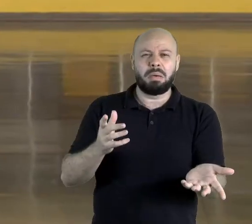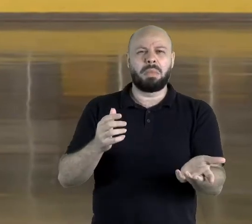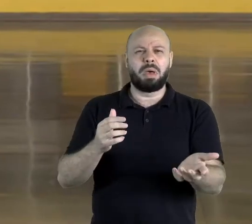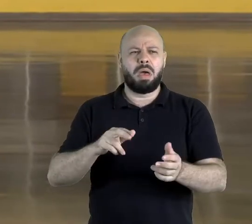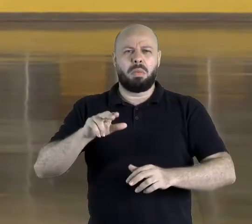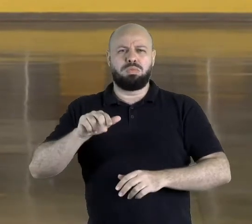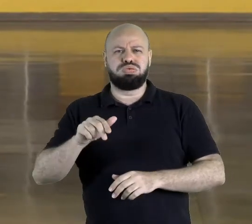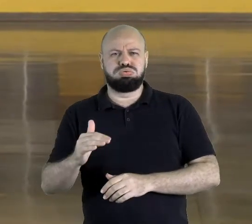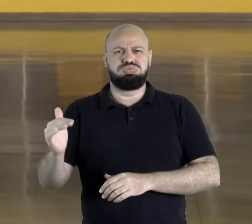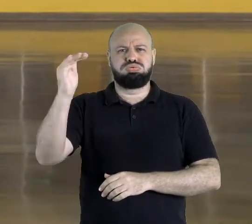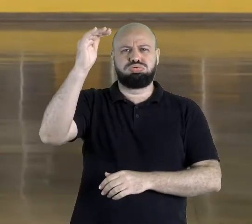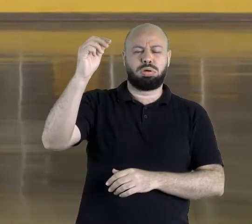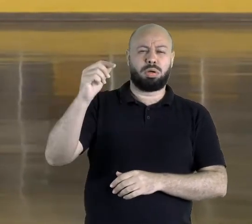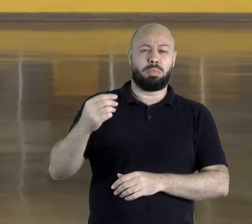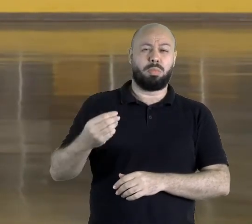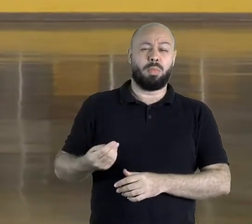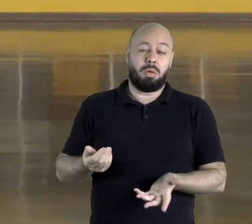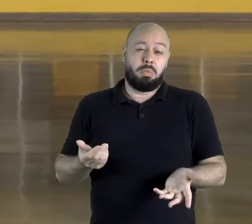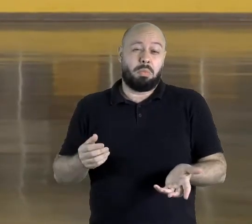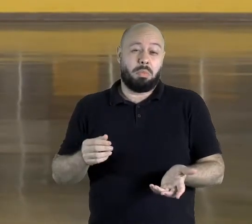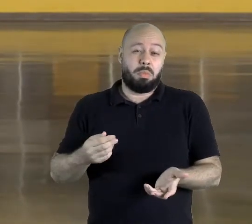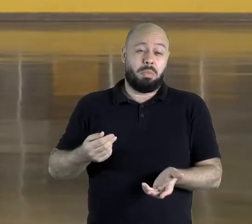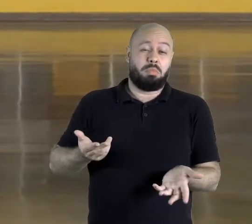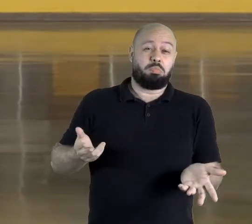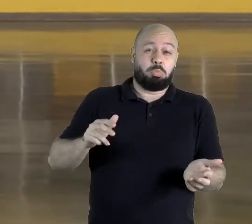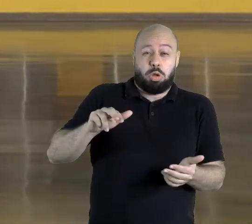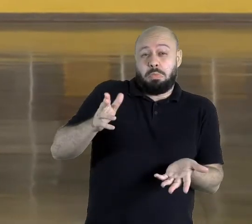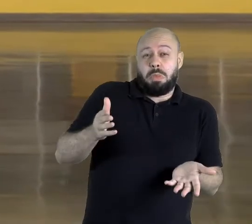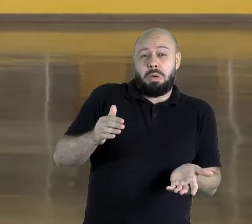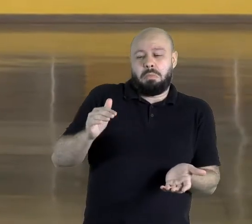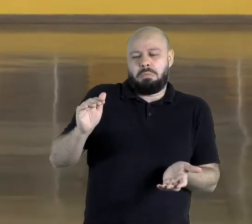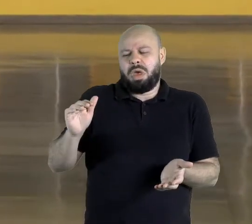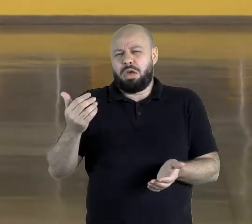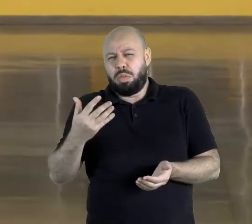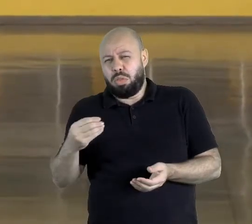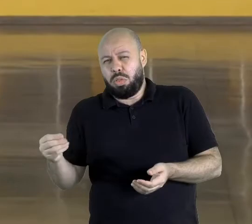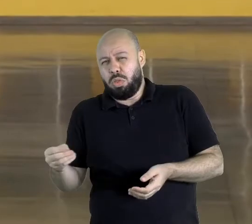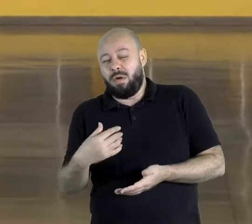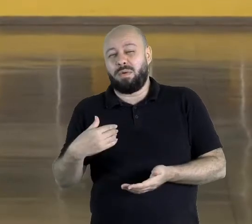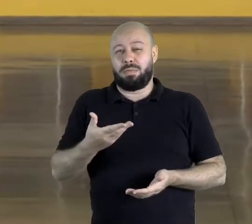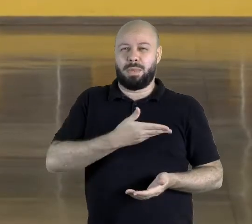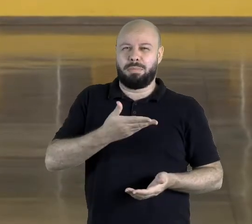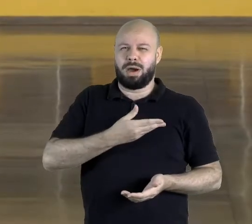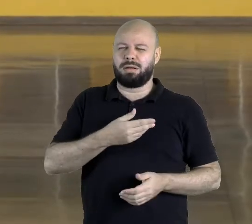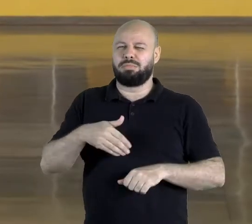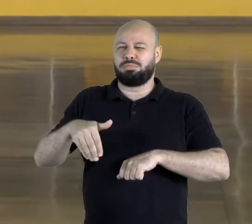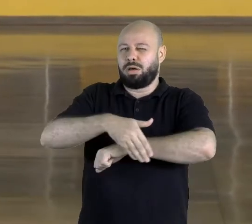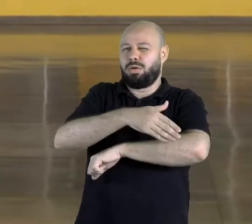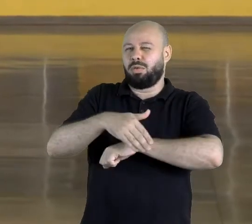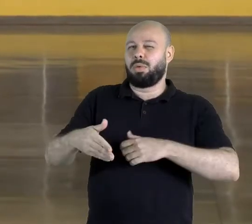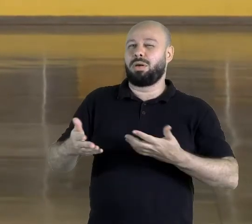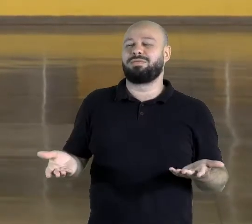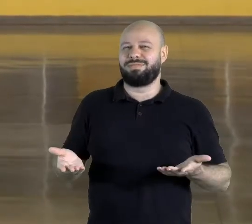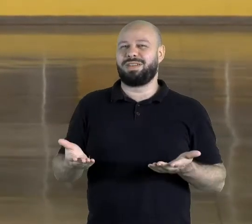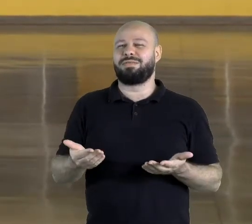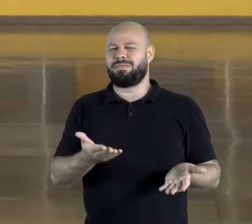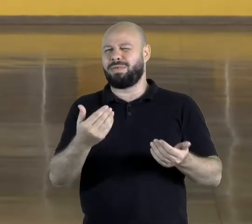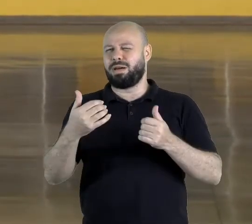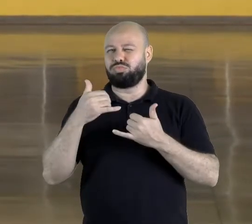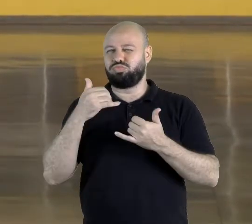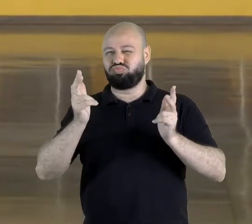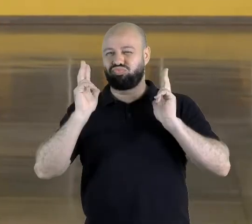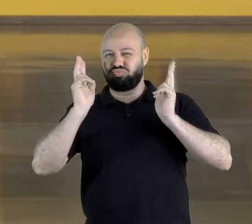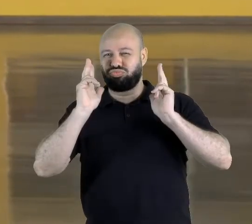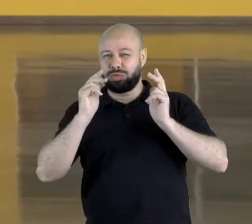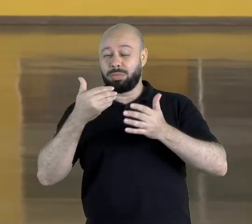mais velho, o amigo da rua que está em contato com vocês o dia todo. E vamos nos divertir, tudo bem? Um abraço e até a próxima